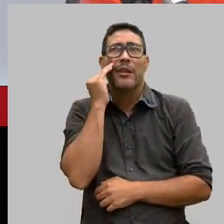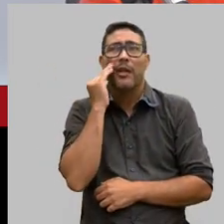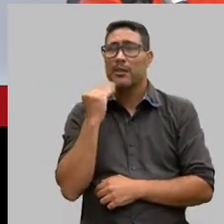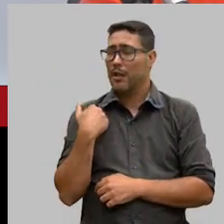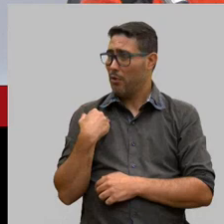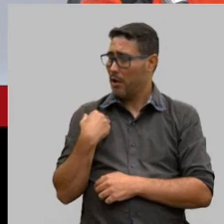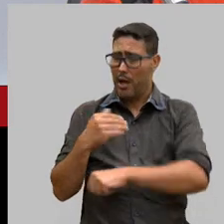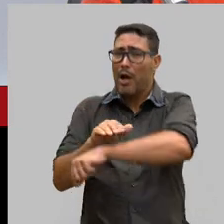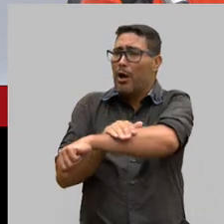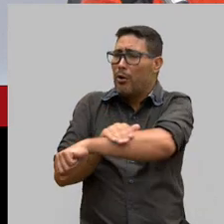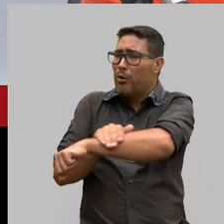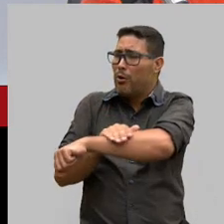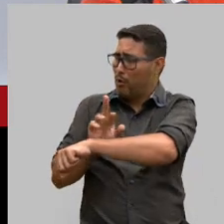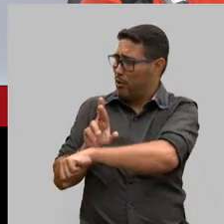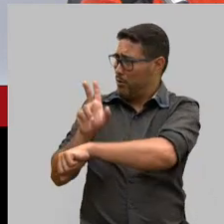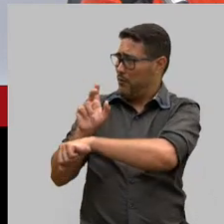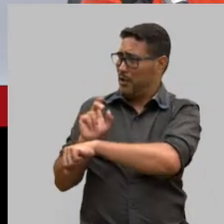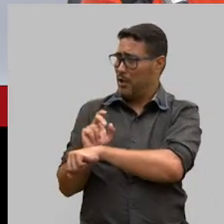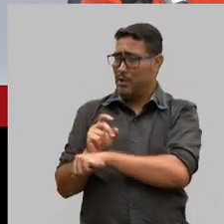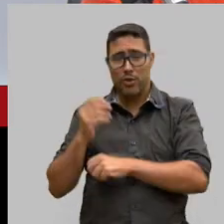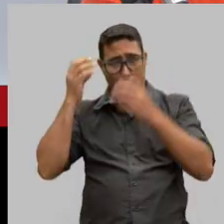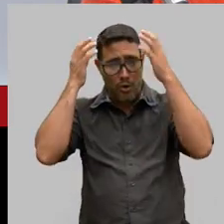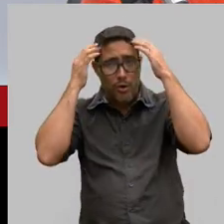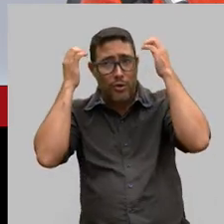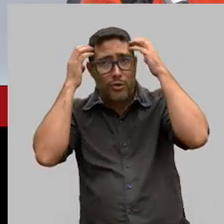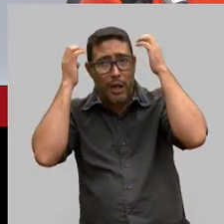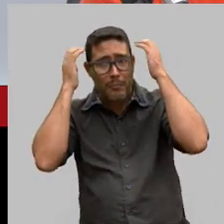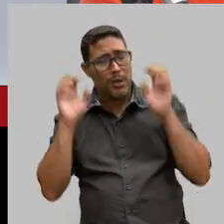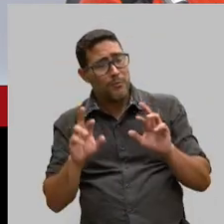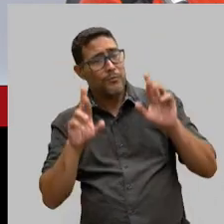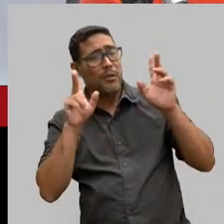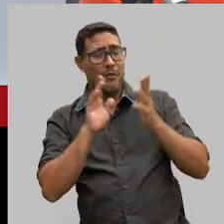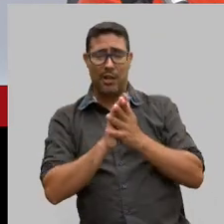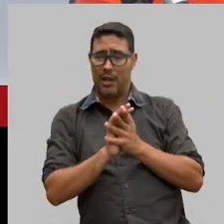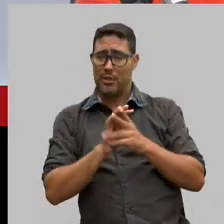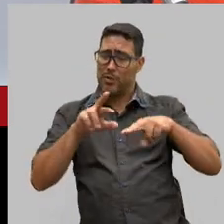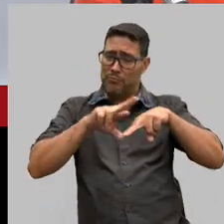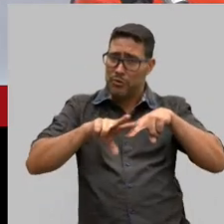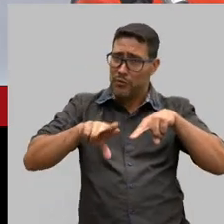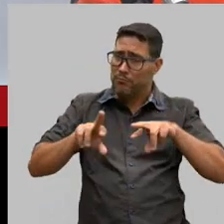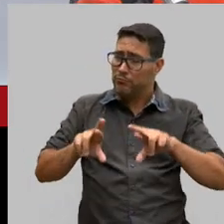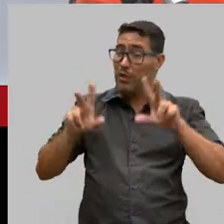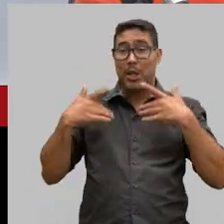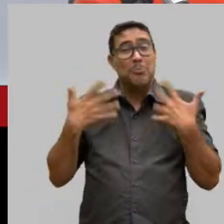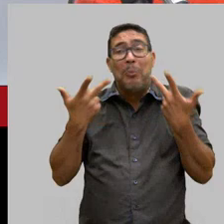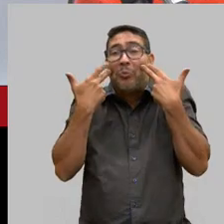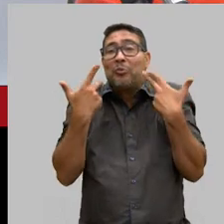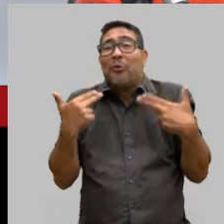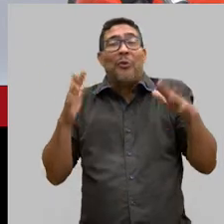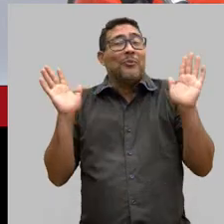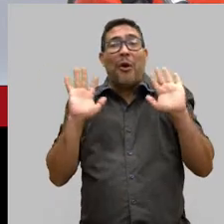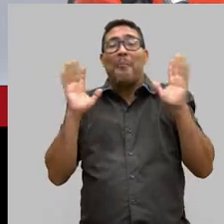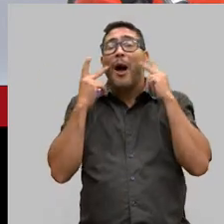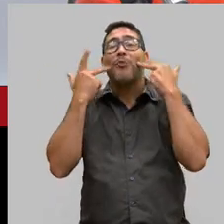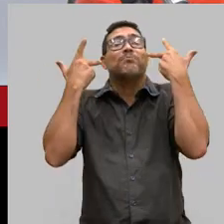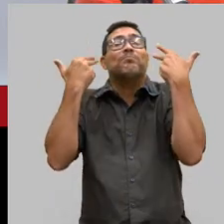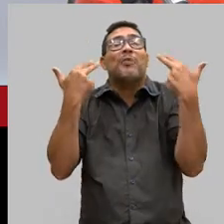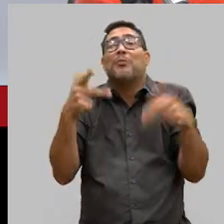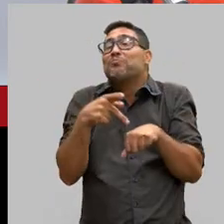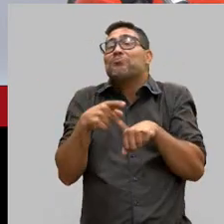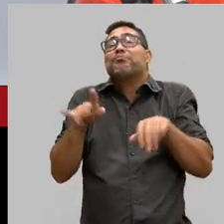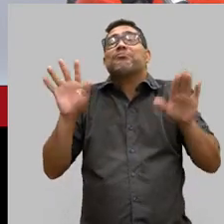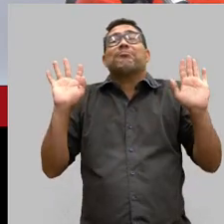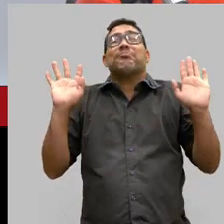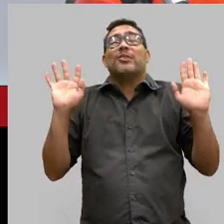o cabelo diferente do meu ela aceita de Diversidade com mais naturalidade e a gente precisa continuar falando